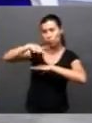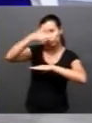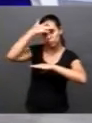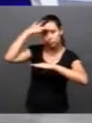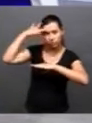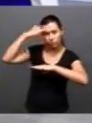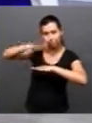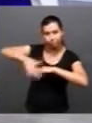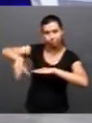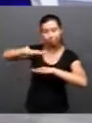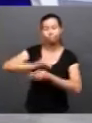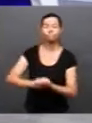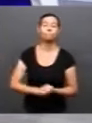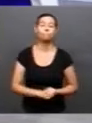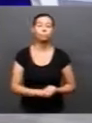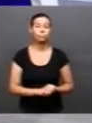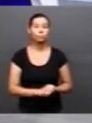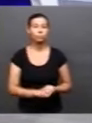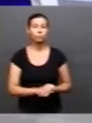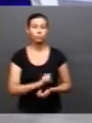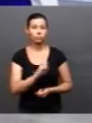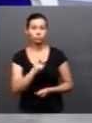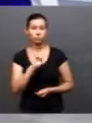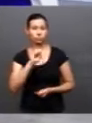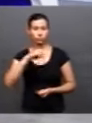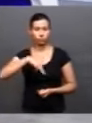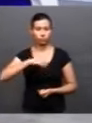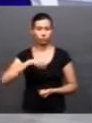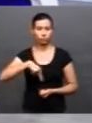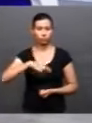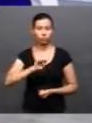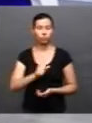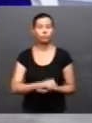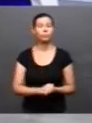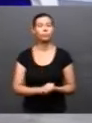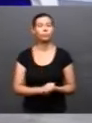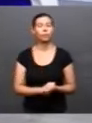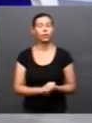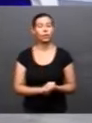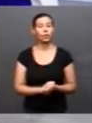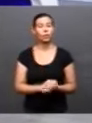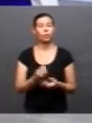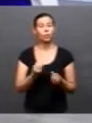que de prático esse tipo de evento pode trazer para a comunidade